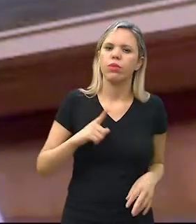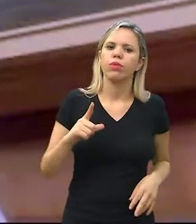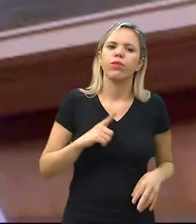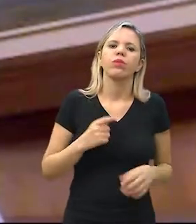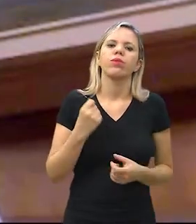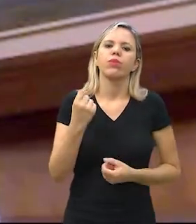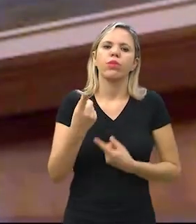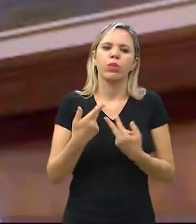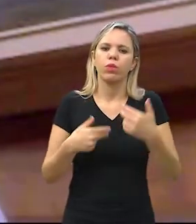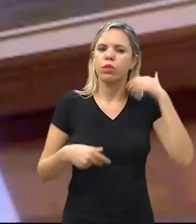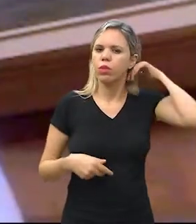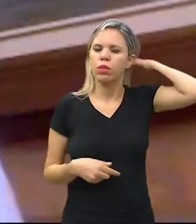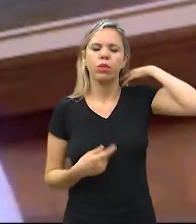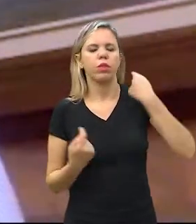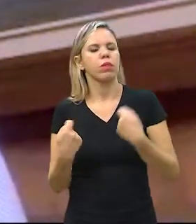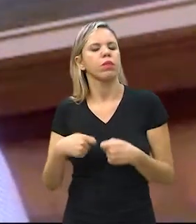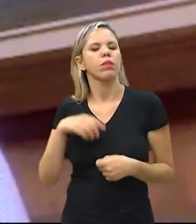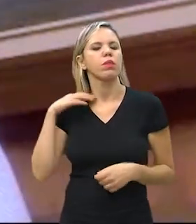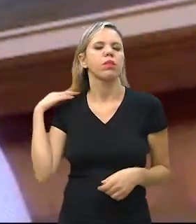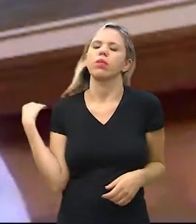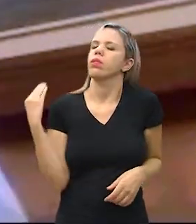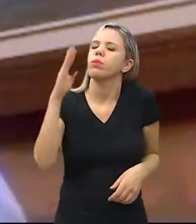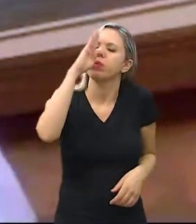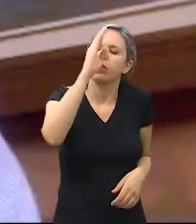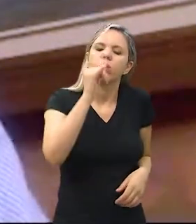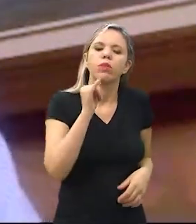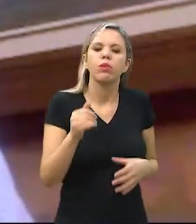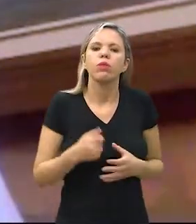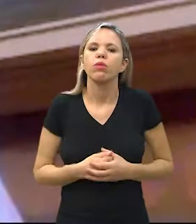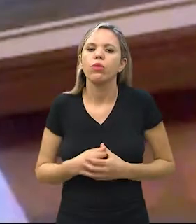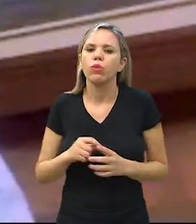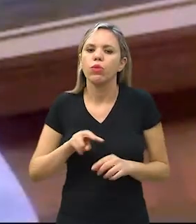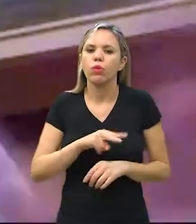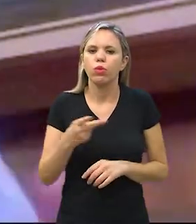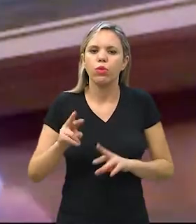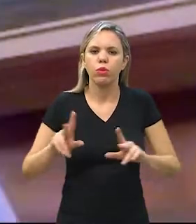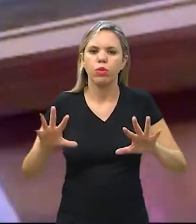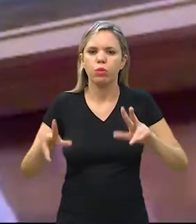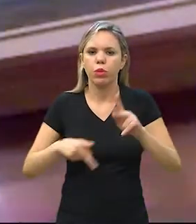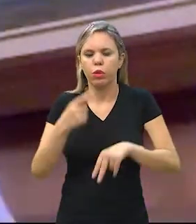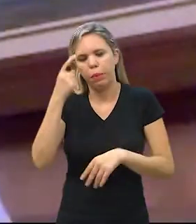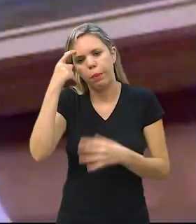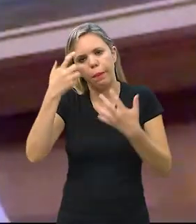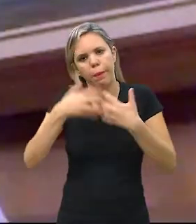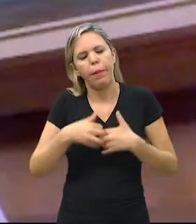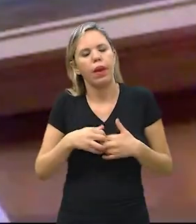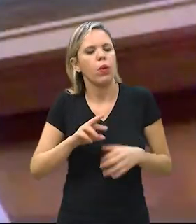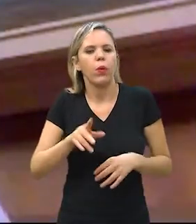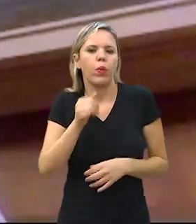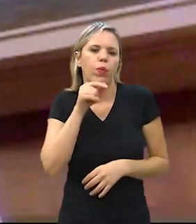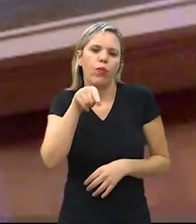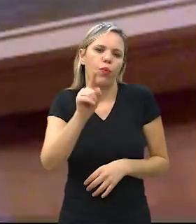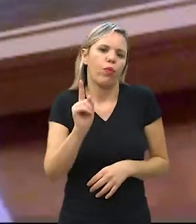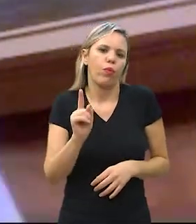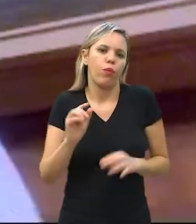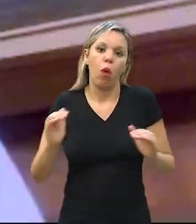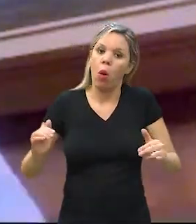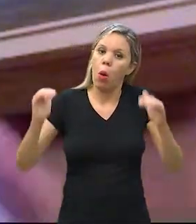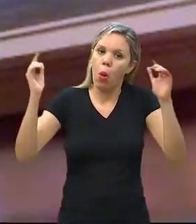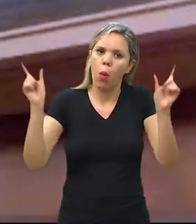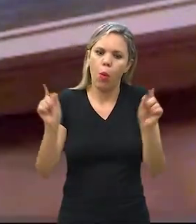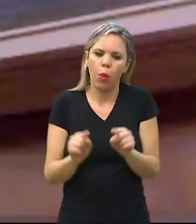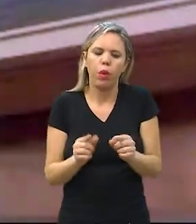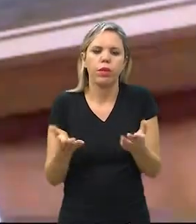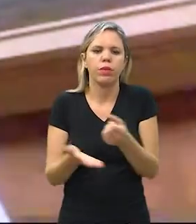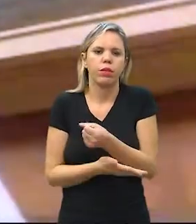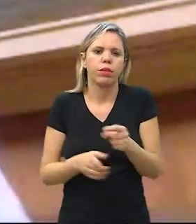tem algumas coisas que são necessárias. Principal delas, ao contrário do que todo mundo pensa, não é você ser grande